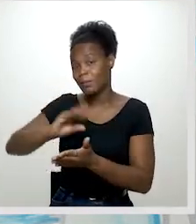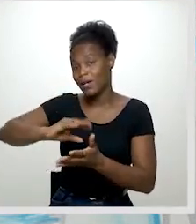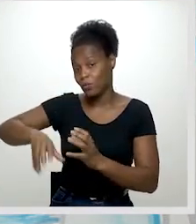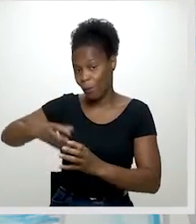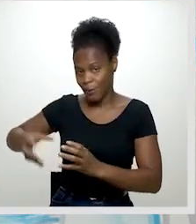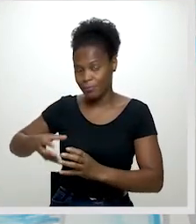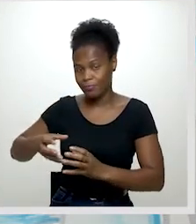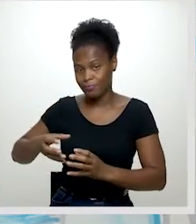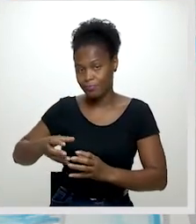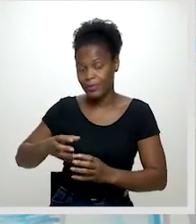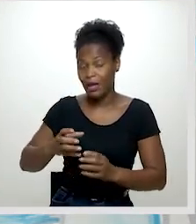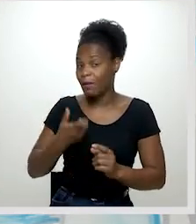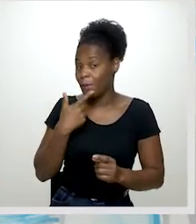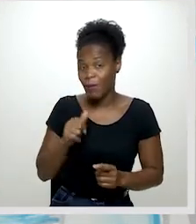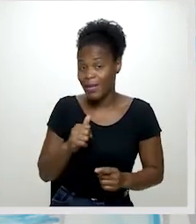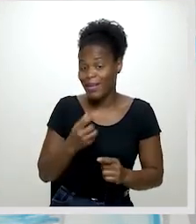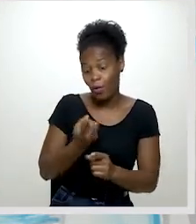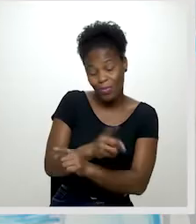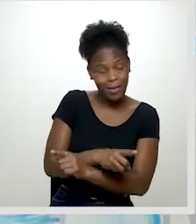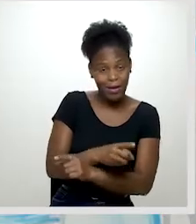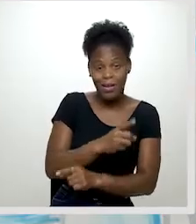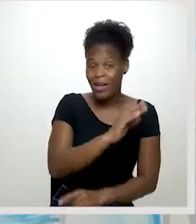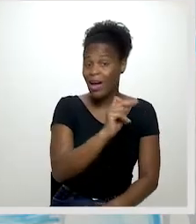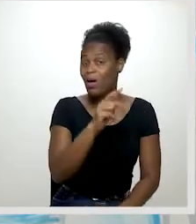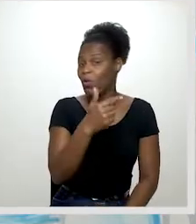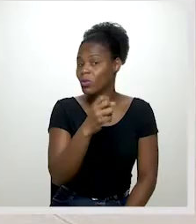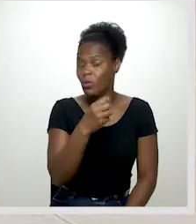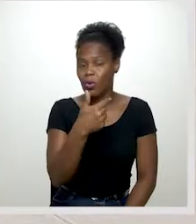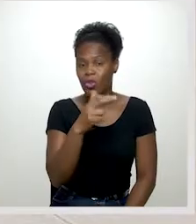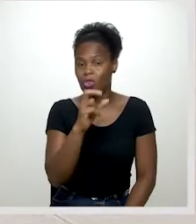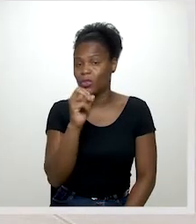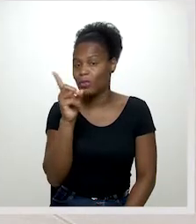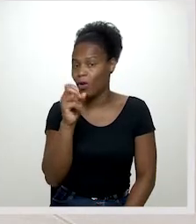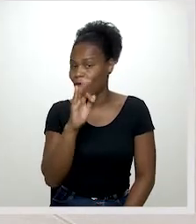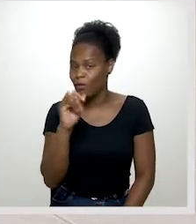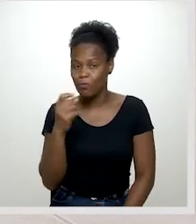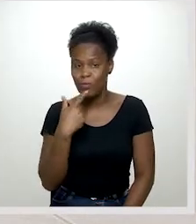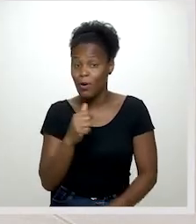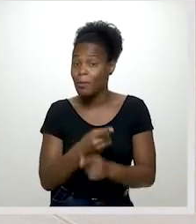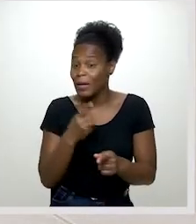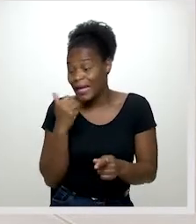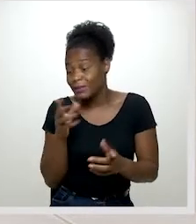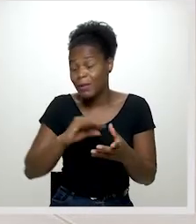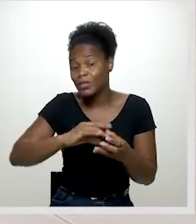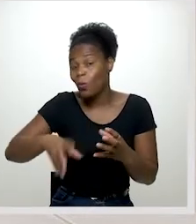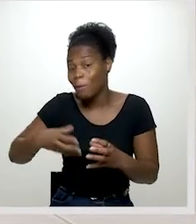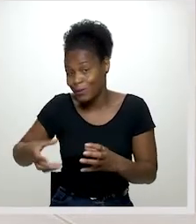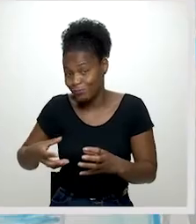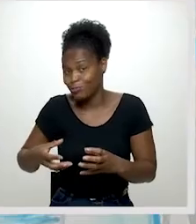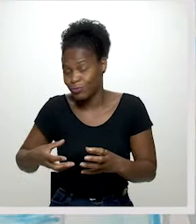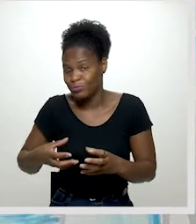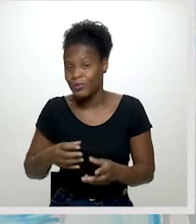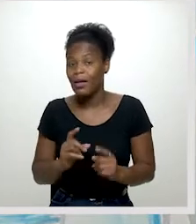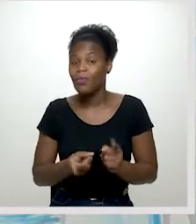processo mais complexo, que não podia ser autotrófico, porque os autotróficos são seres vivos mais complexos,